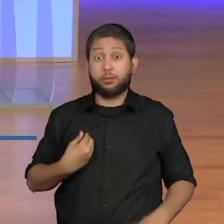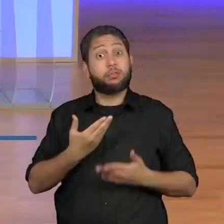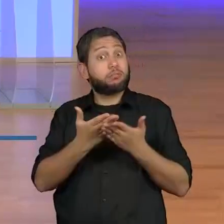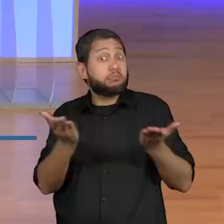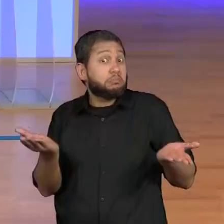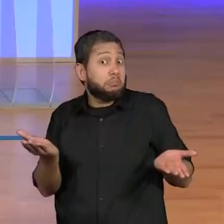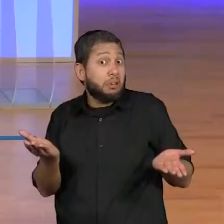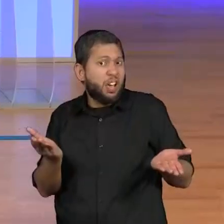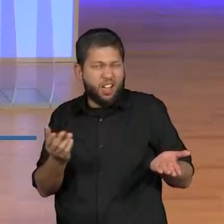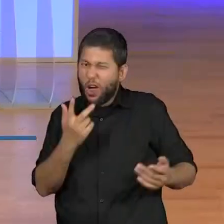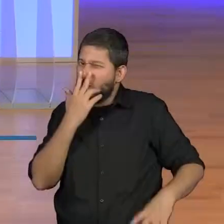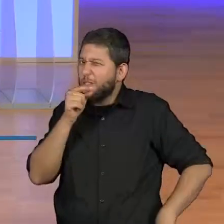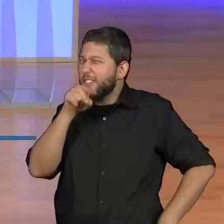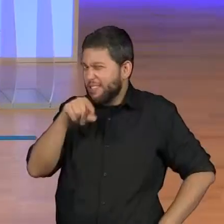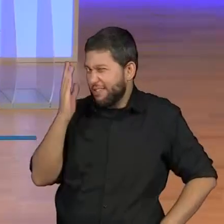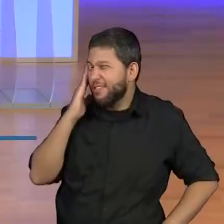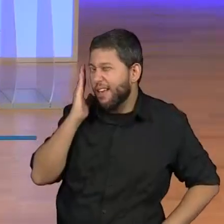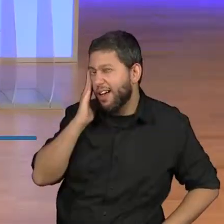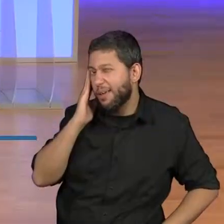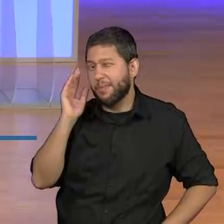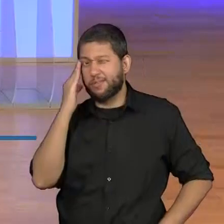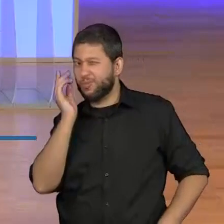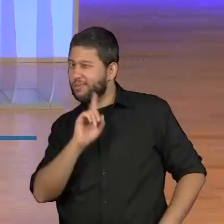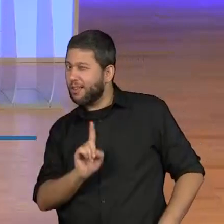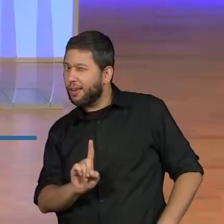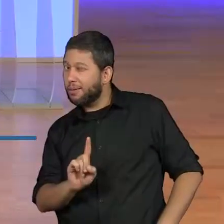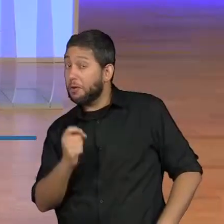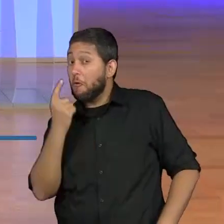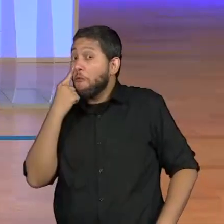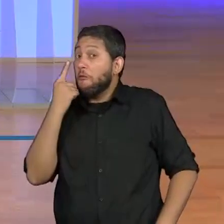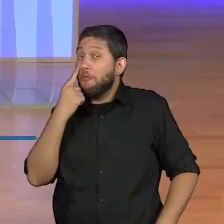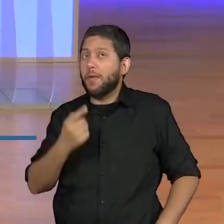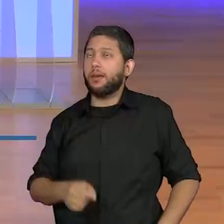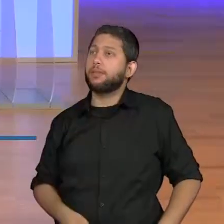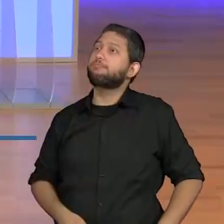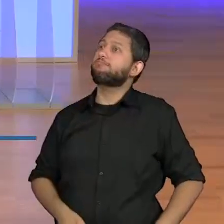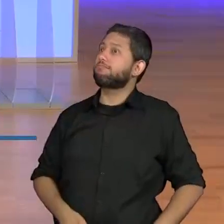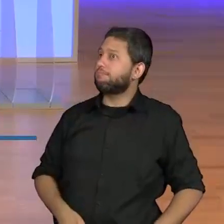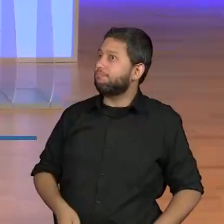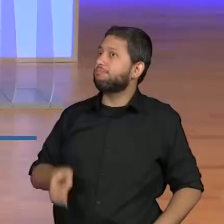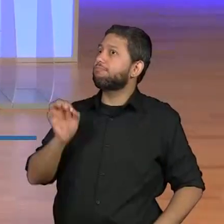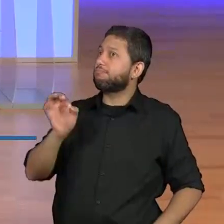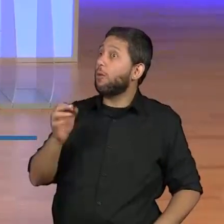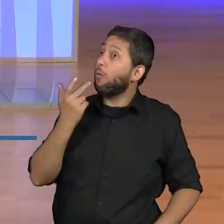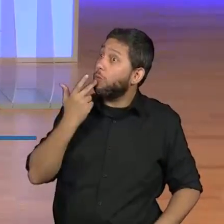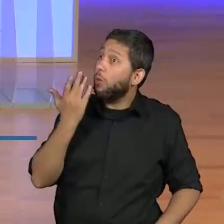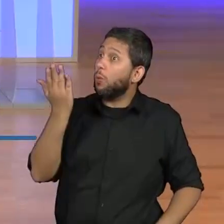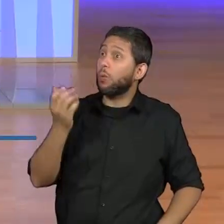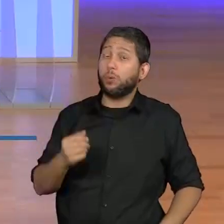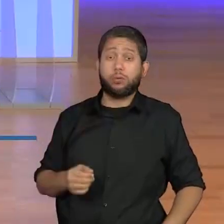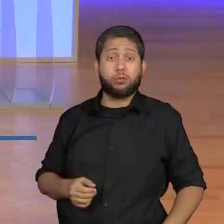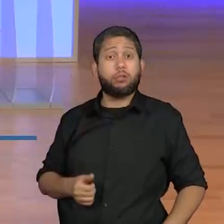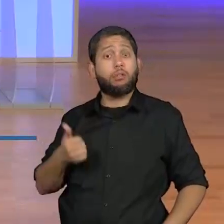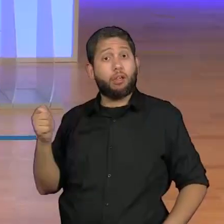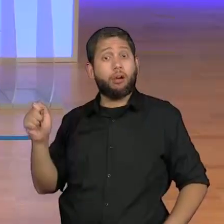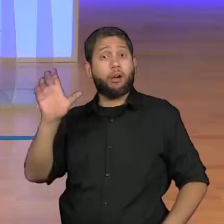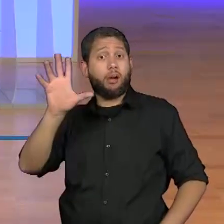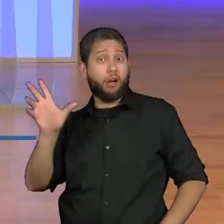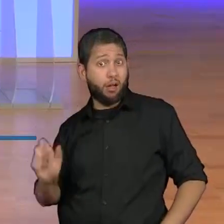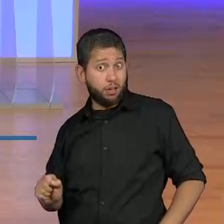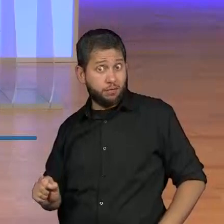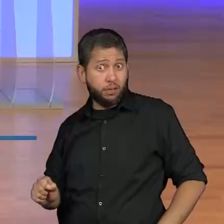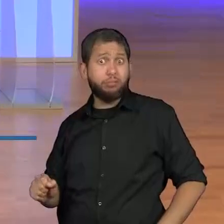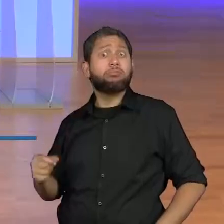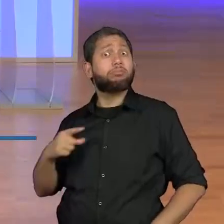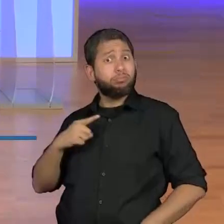nem sabiam que foram trazidos pelos povos africanos. Olha só, como você mesmo citou, a arte, não é? Eles trouxeram muita